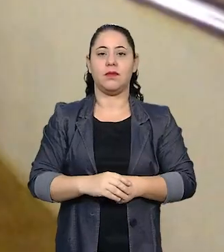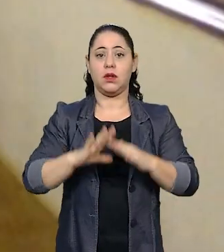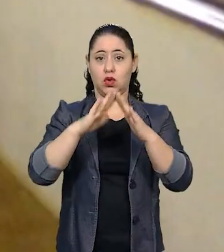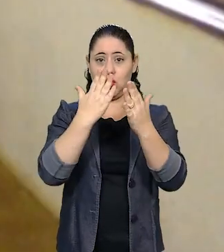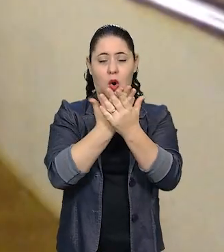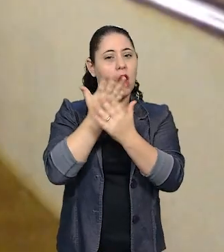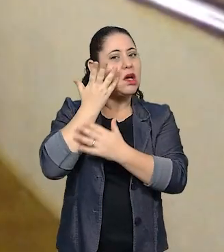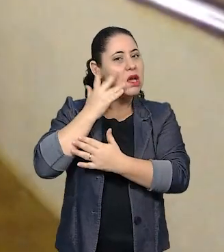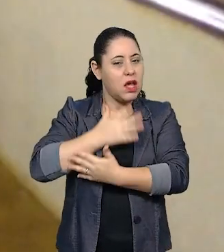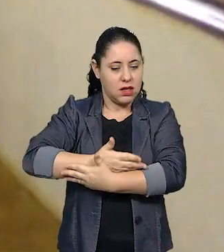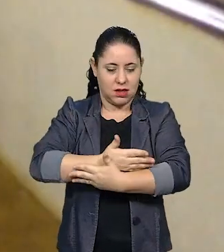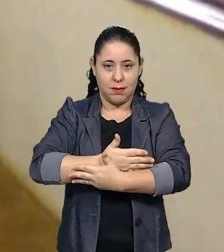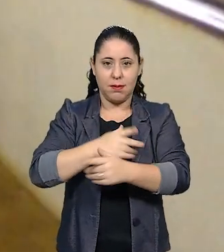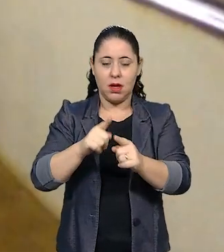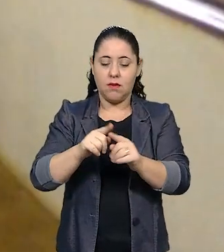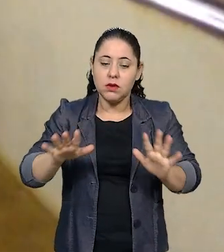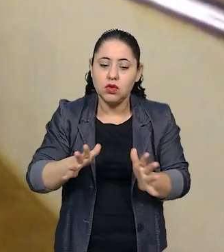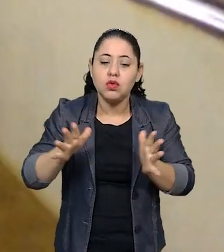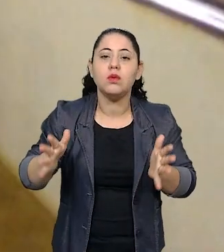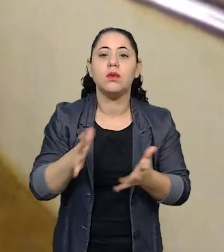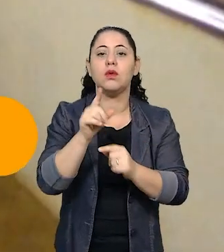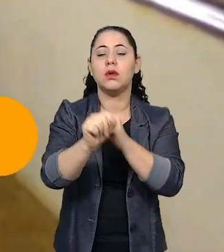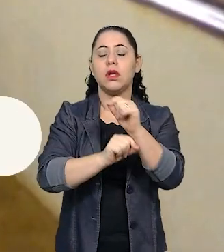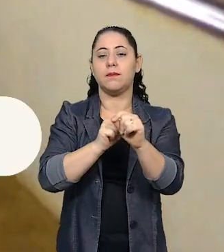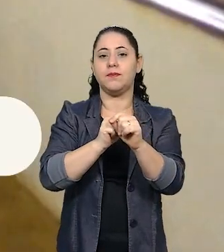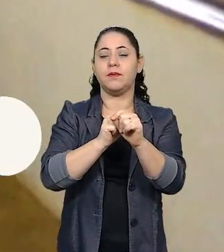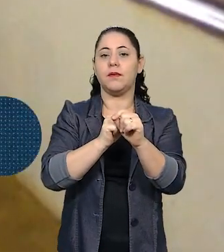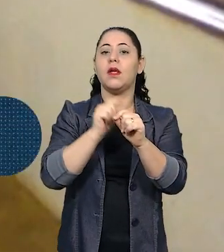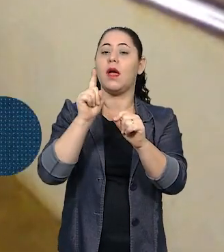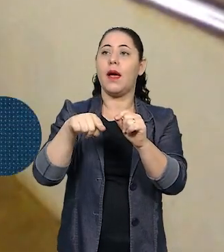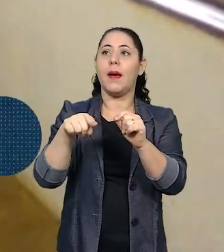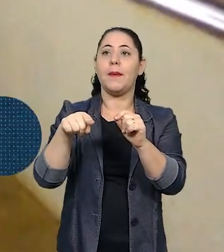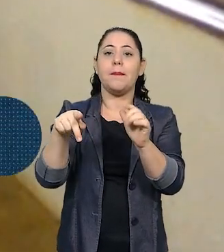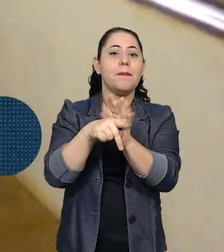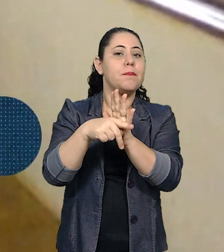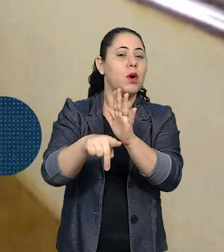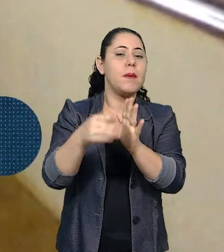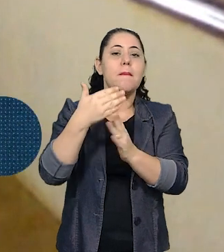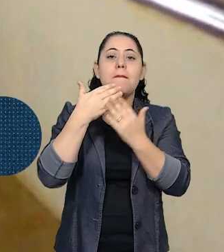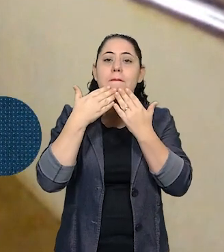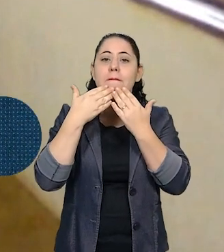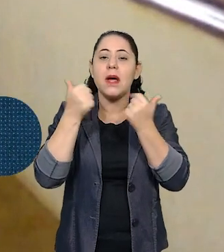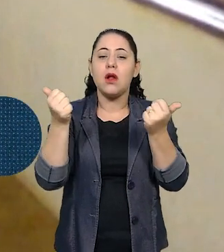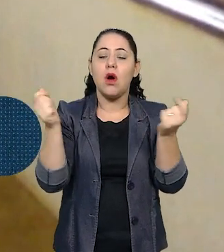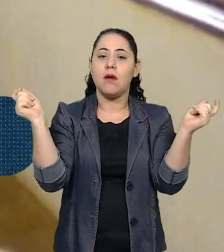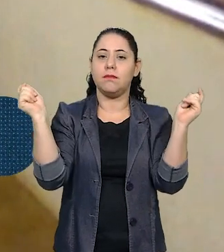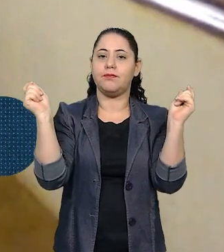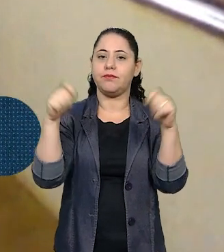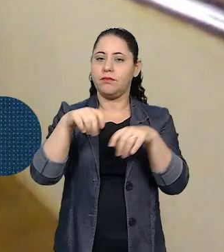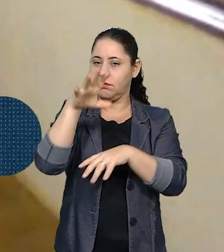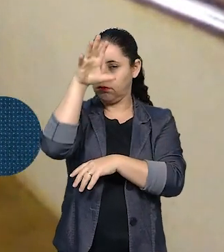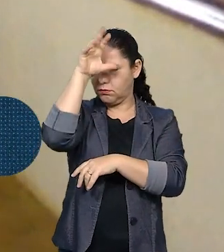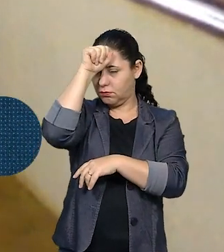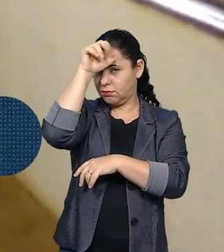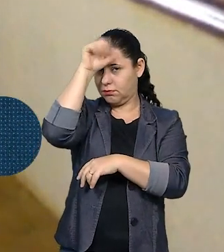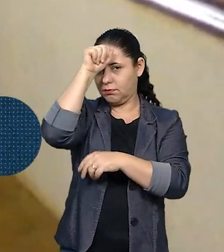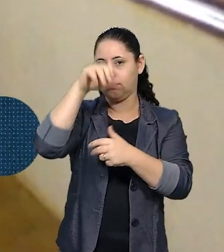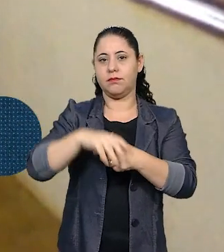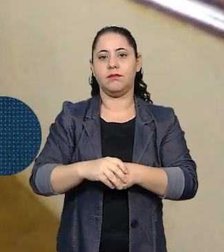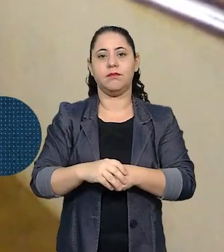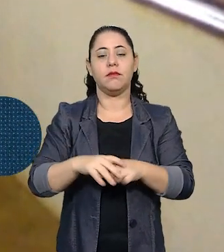possam trabalhar, mas principalmente na interação social entre as crianças. A creche, ela vai estimular